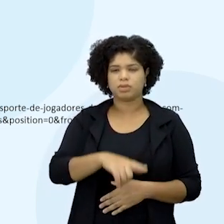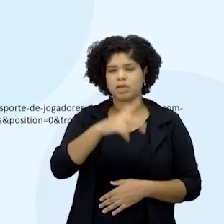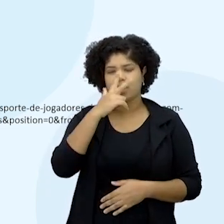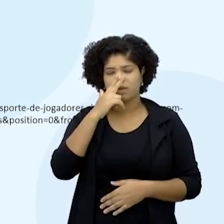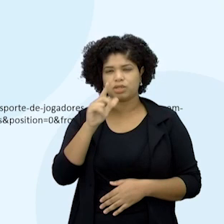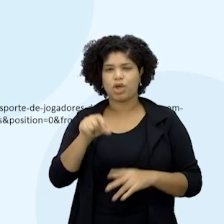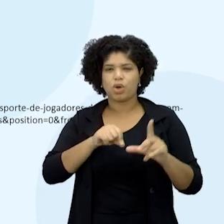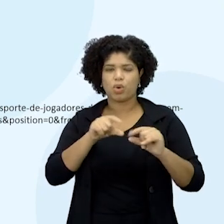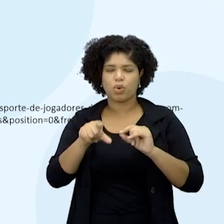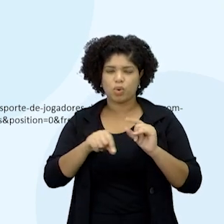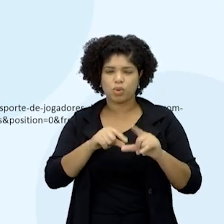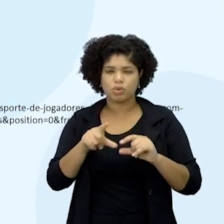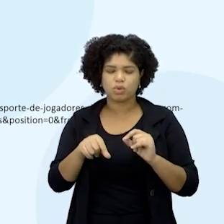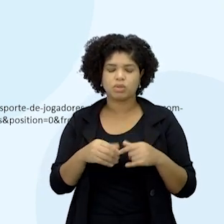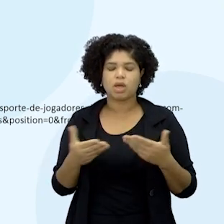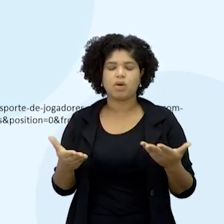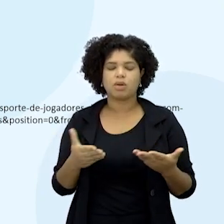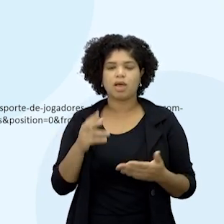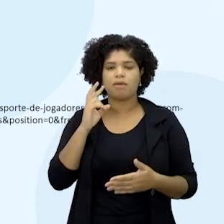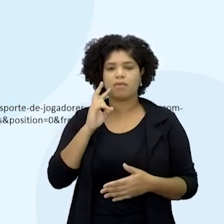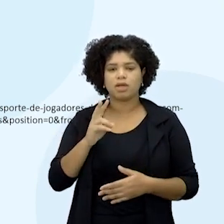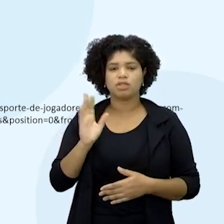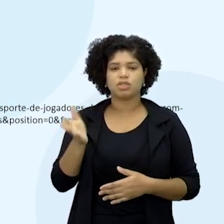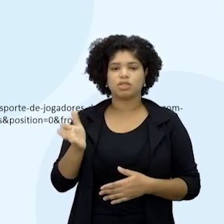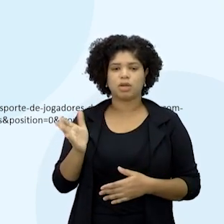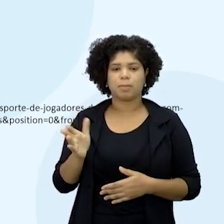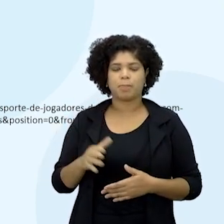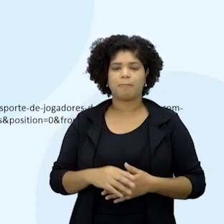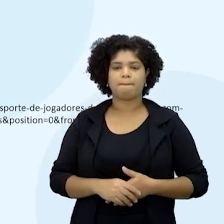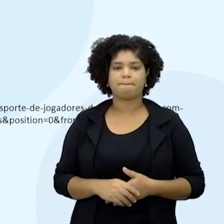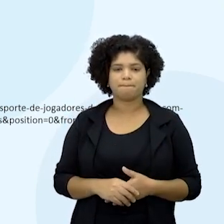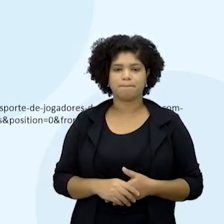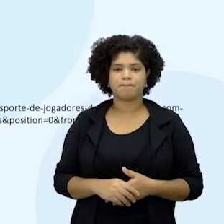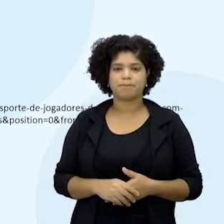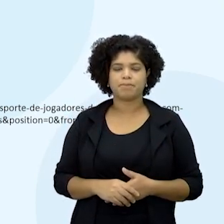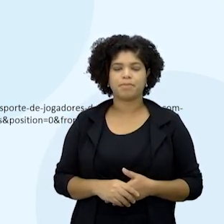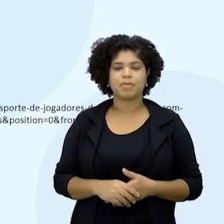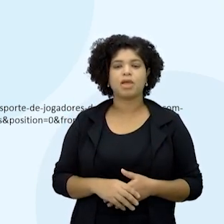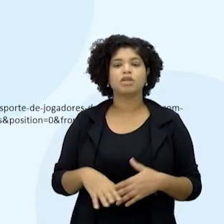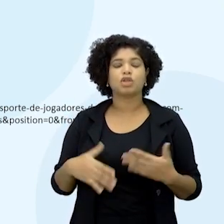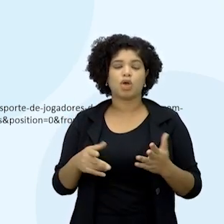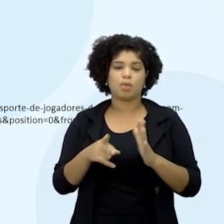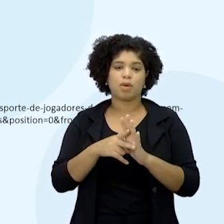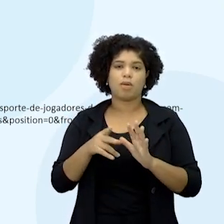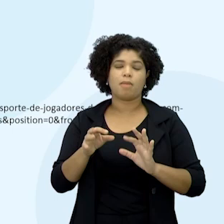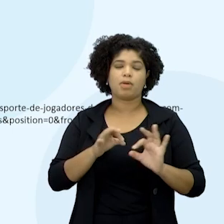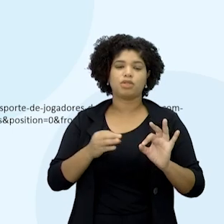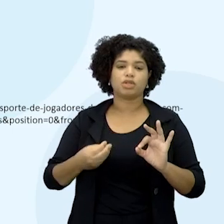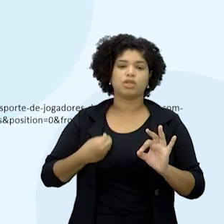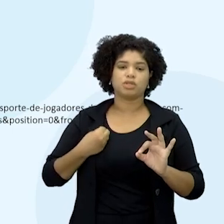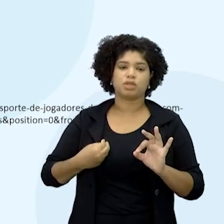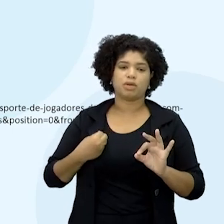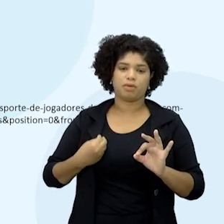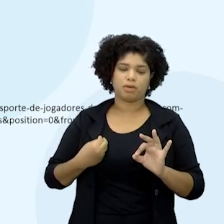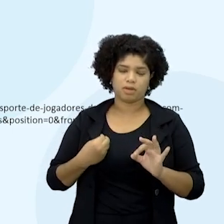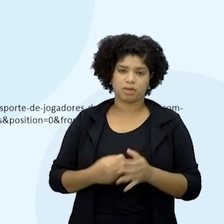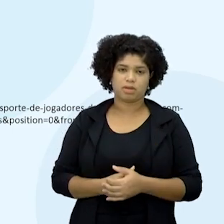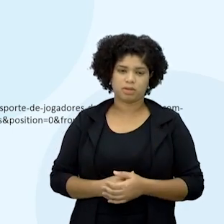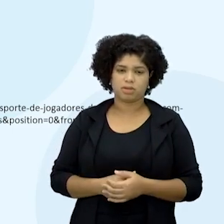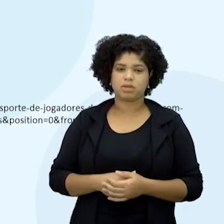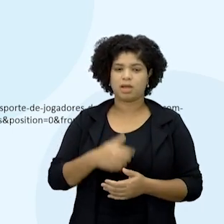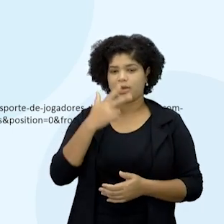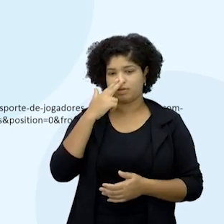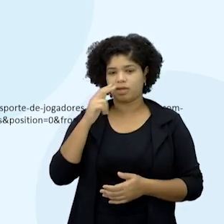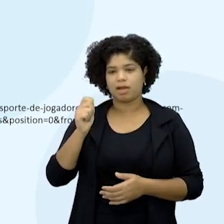escolheu, né, e você está vendo agora durante esse processo que ele tenha muito a ver com o seu projeto de vida, será que você pensa em ser um